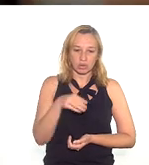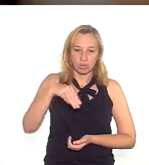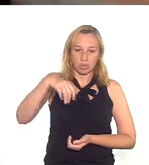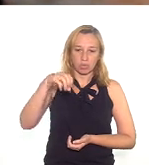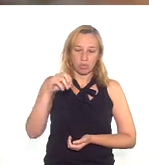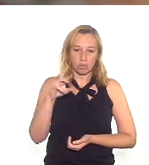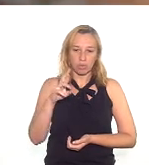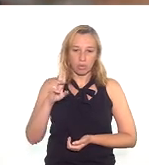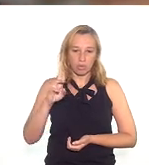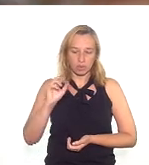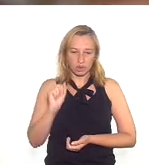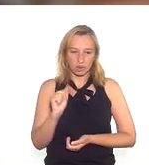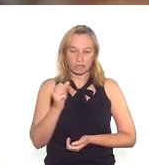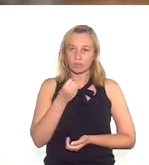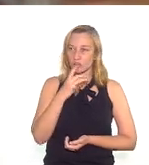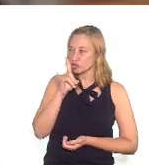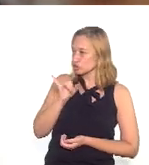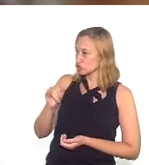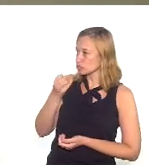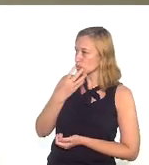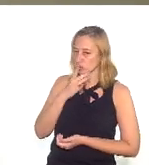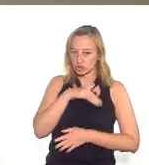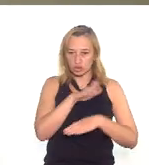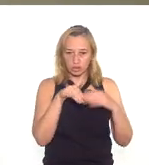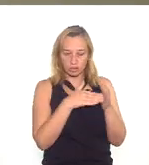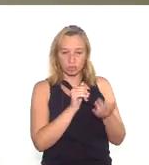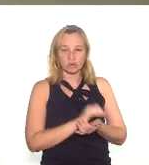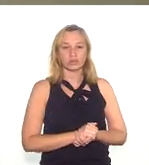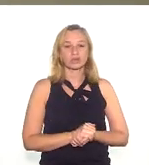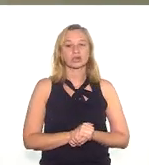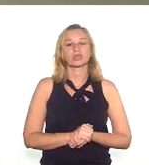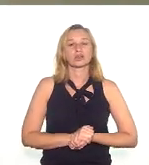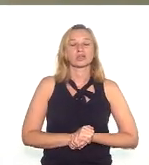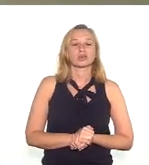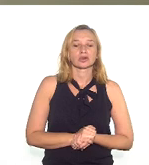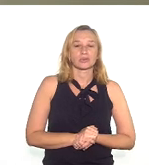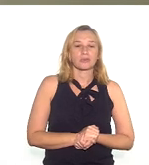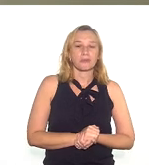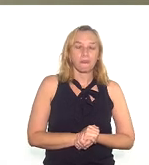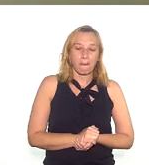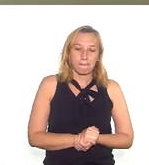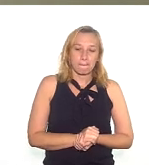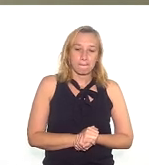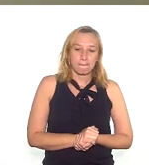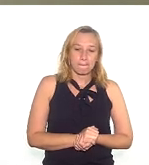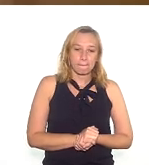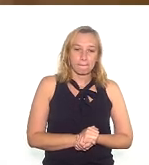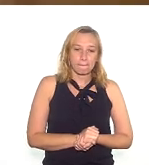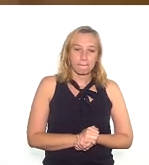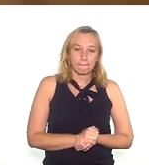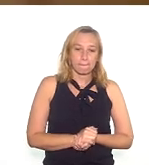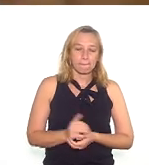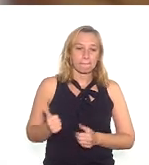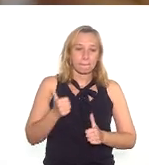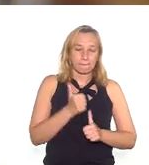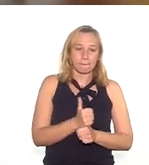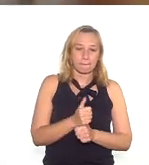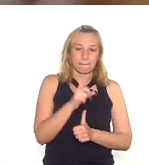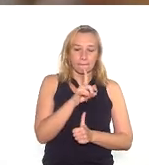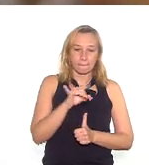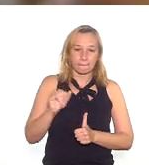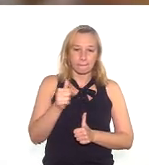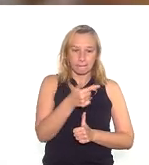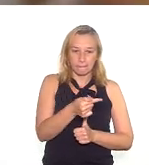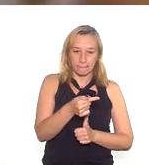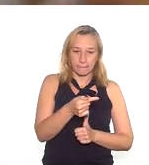Isso. Bom dia a todos. Estou aqui em primeiro contato com vocês. Assumi agora dia 7, então o assunto para